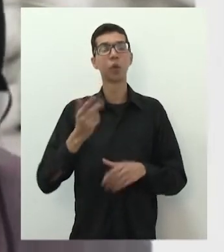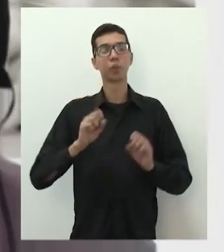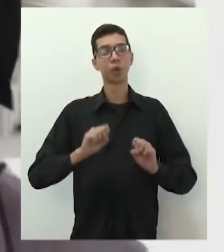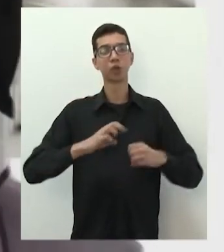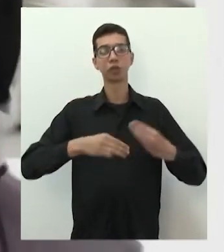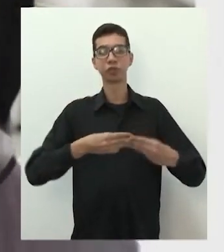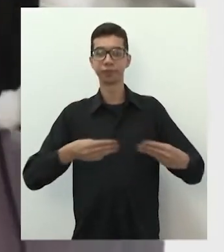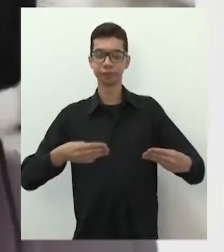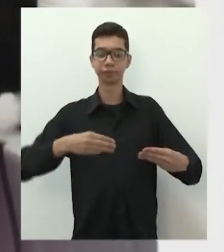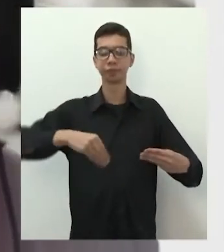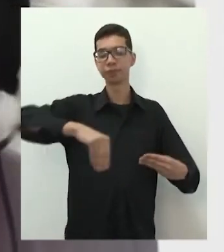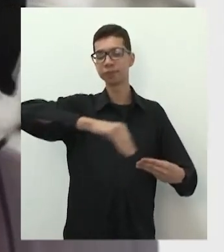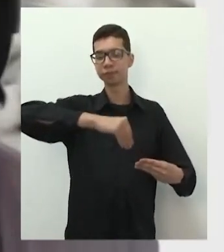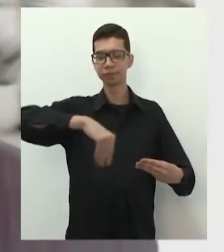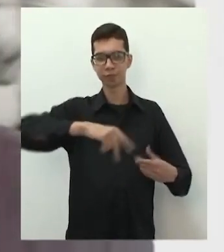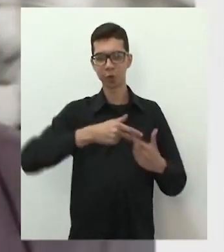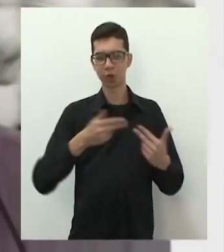resolve entrar na casinha,